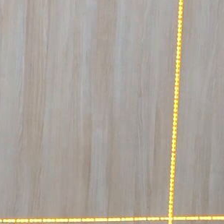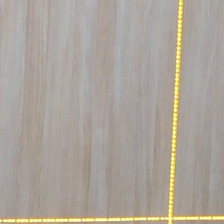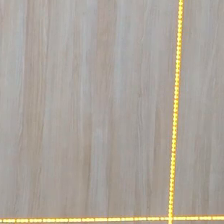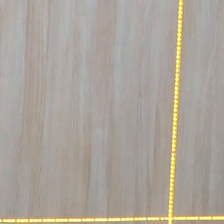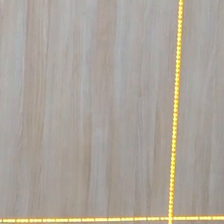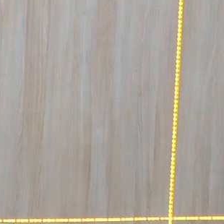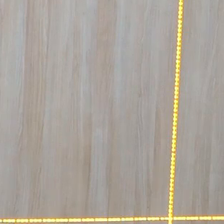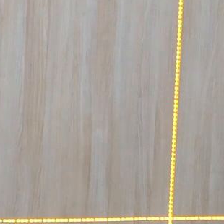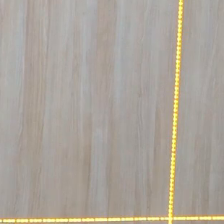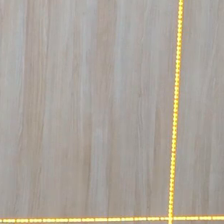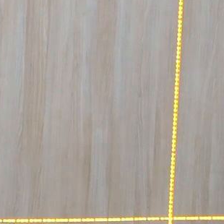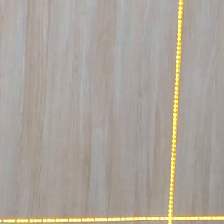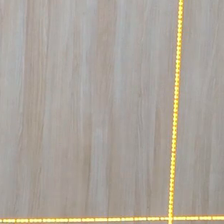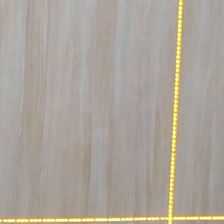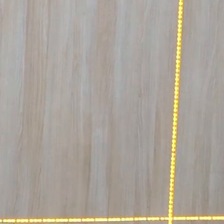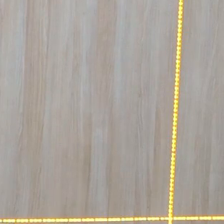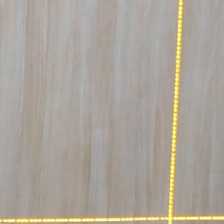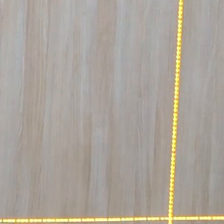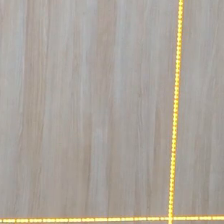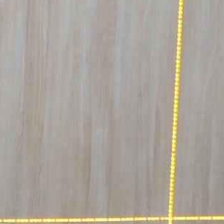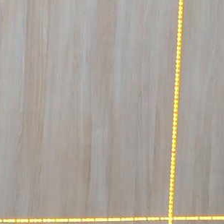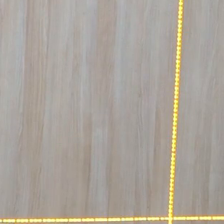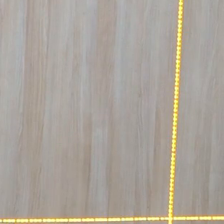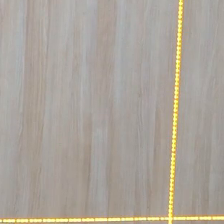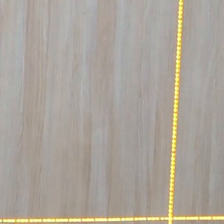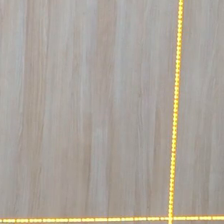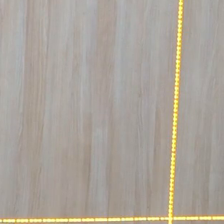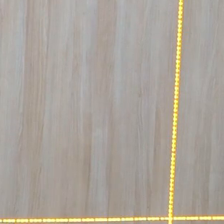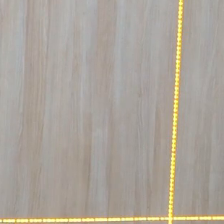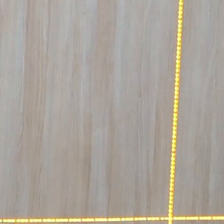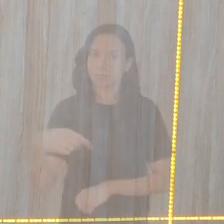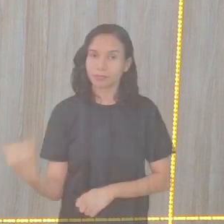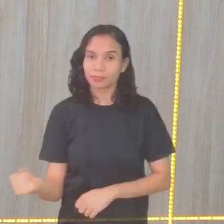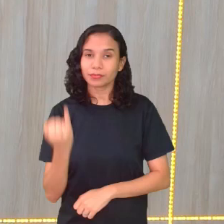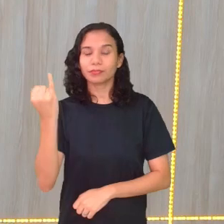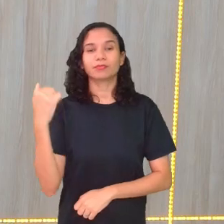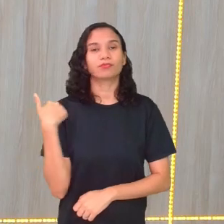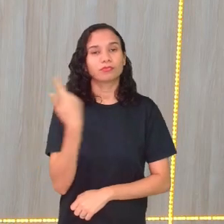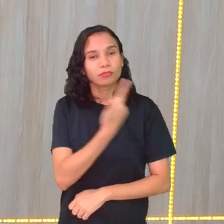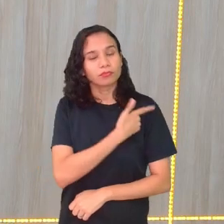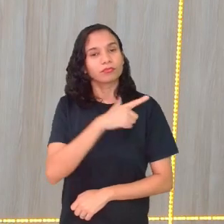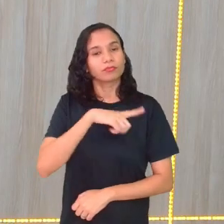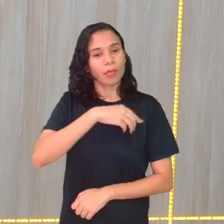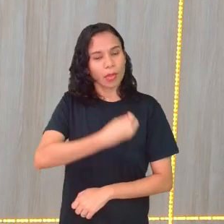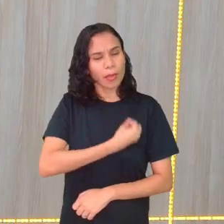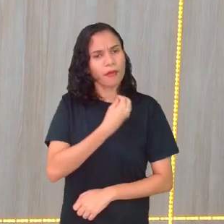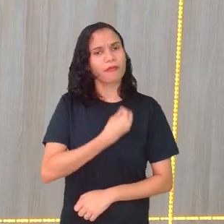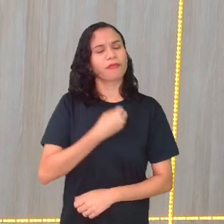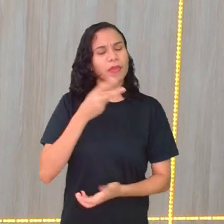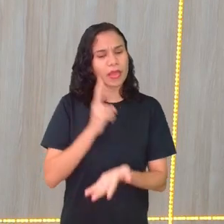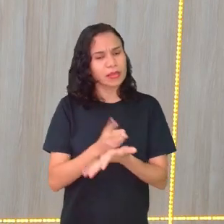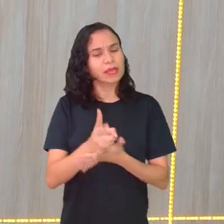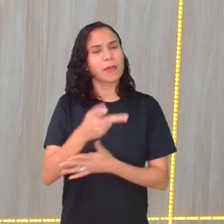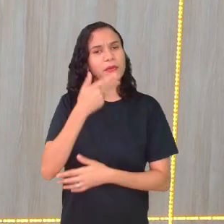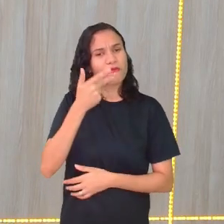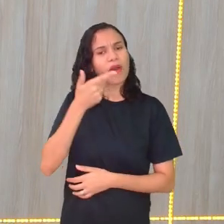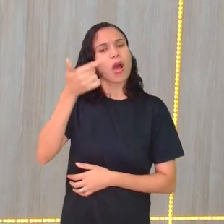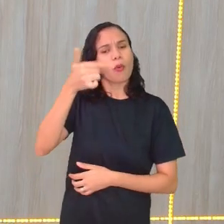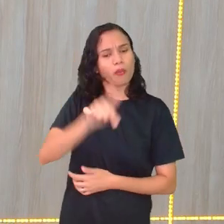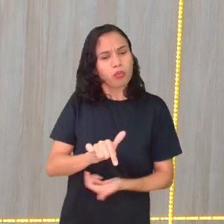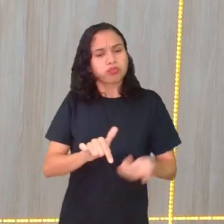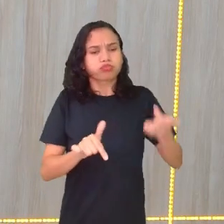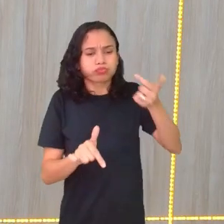povos indígenas brasileiros. Então, pessoal, é muito, muito importante que a gente fique citando, que a gente fique